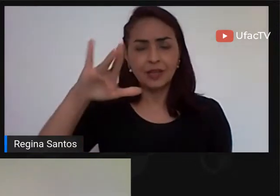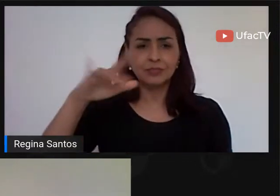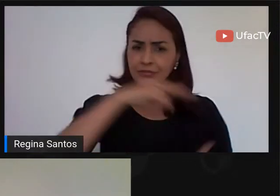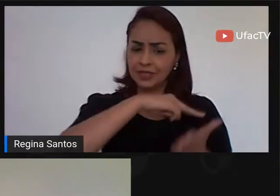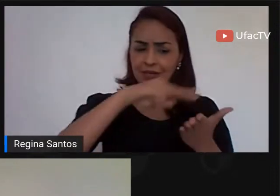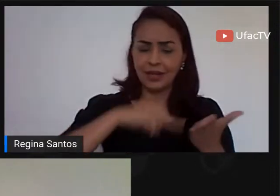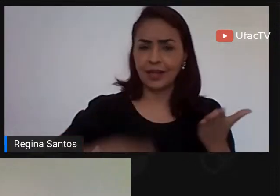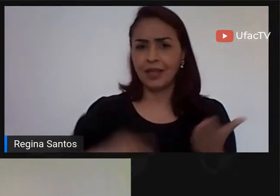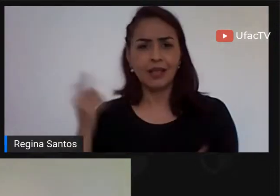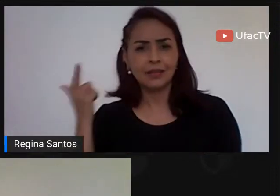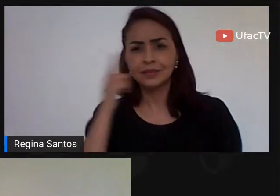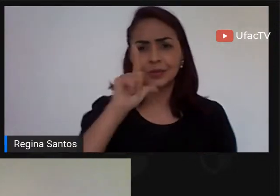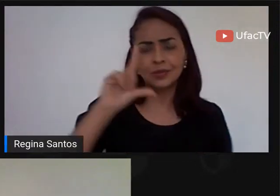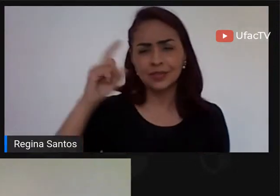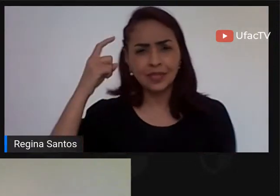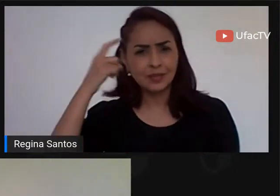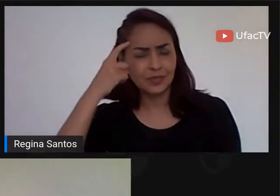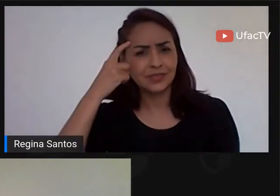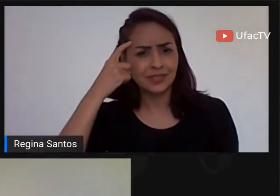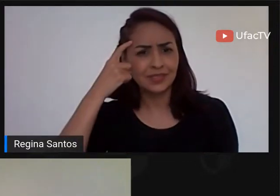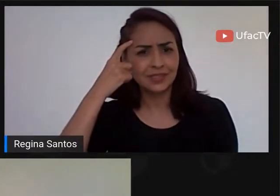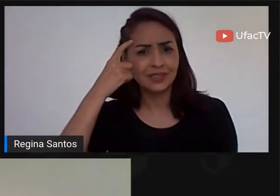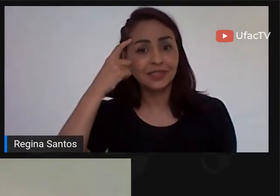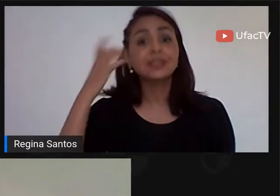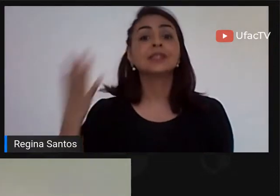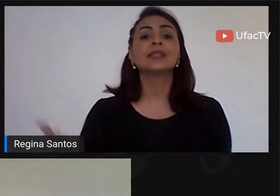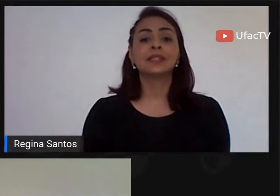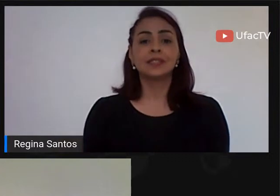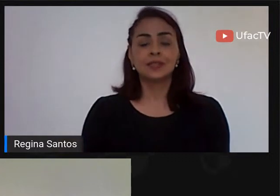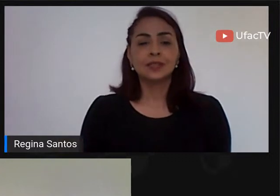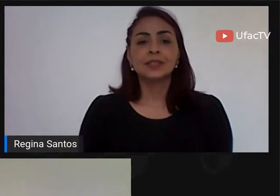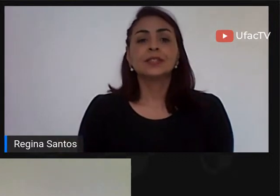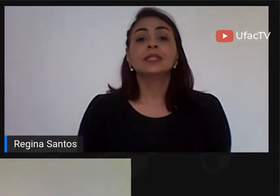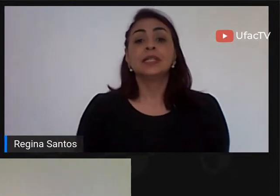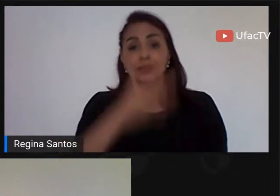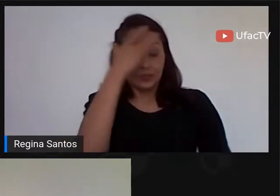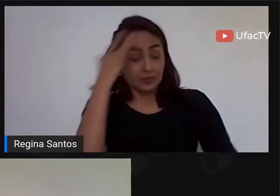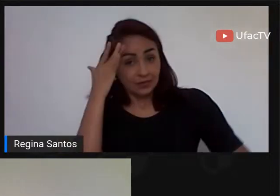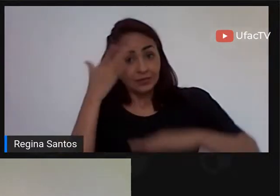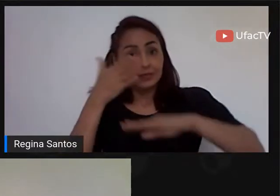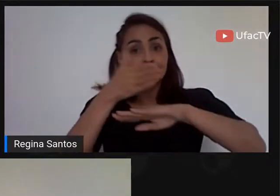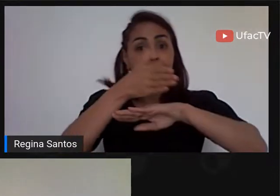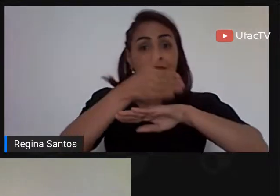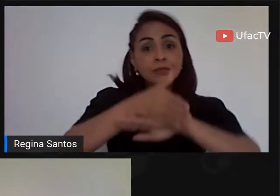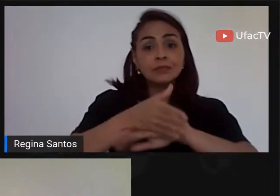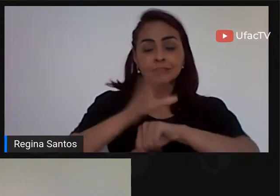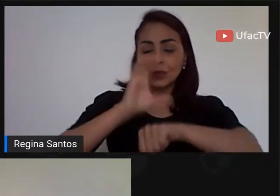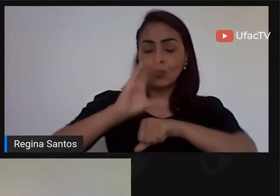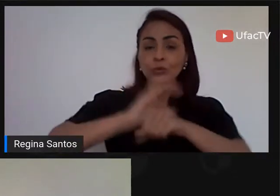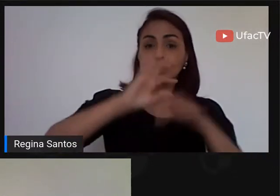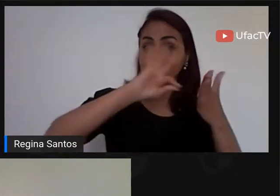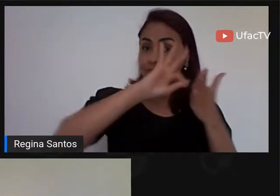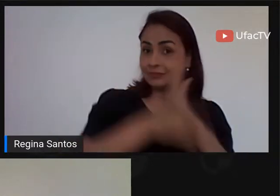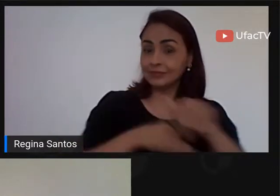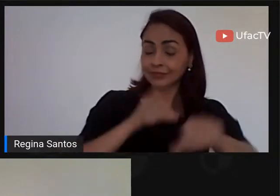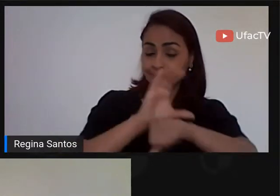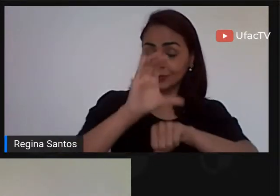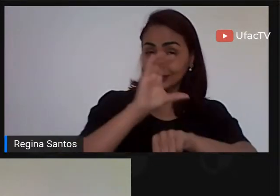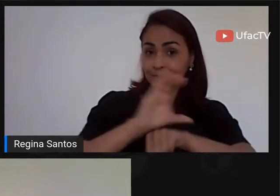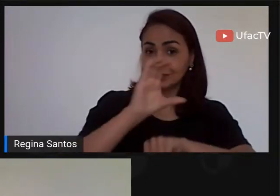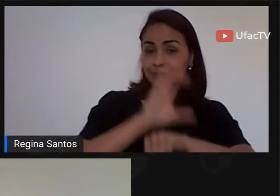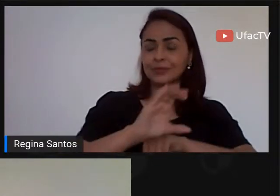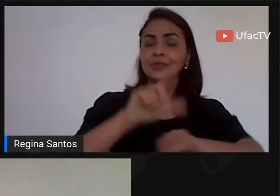muitos alunos, eles ainda vêm ao curso de letra ou se inscreve pensando nesse modelo